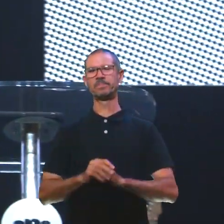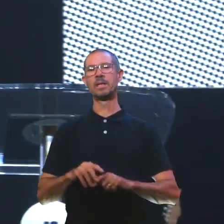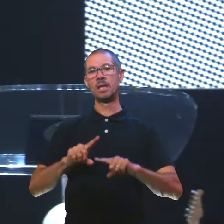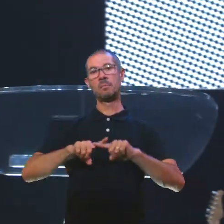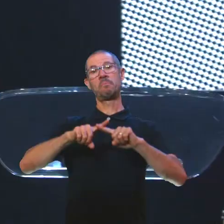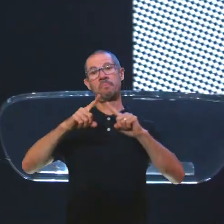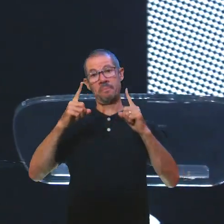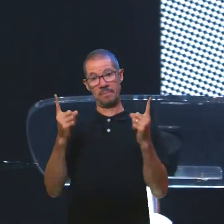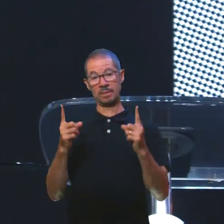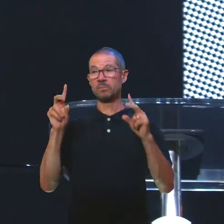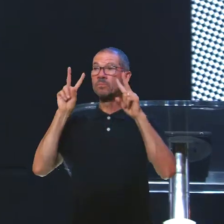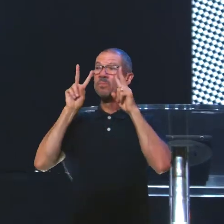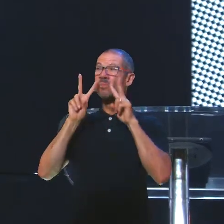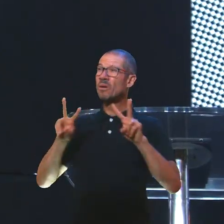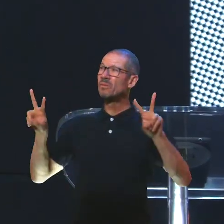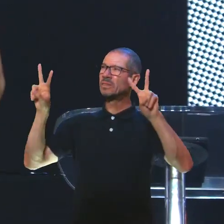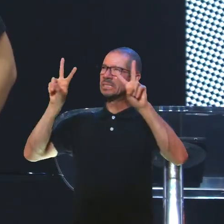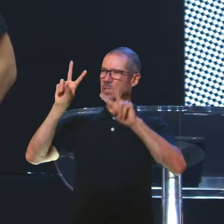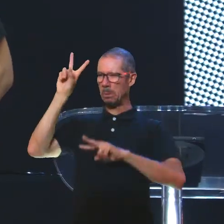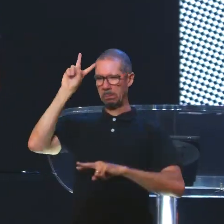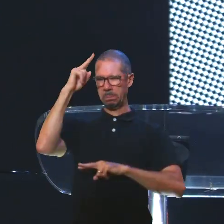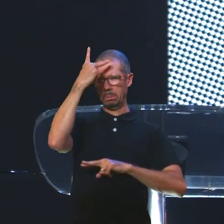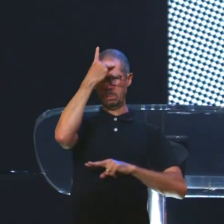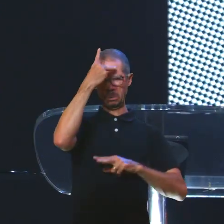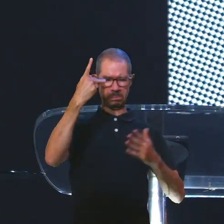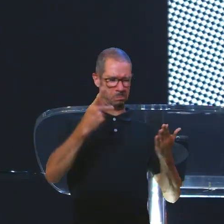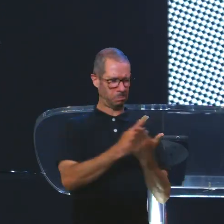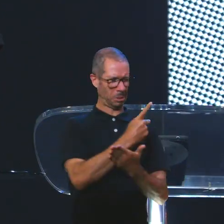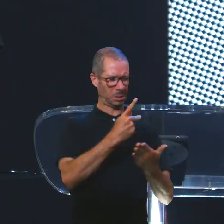mas é inclusive uma visão deturpada de pai que você pode ter.